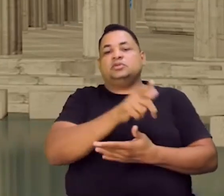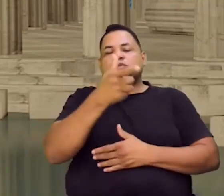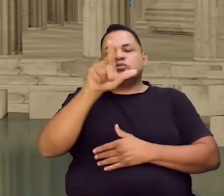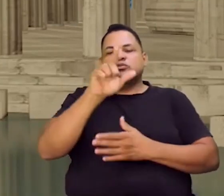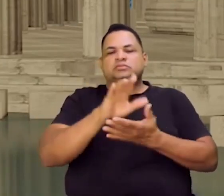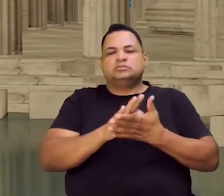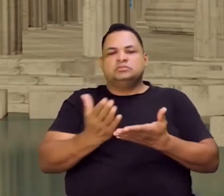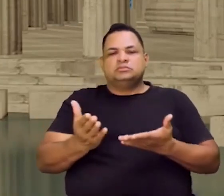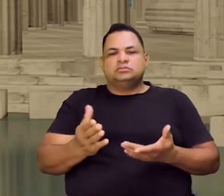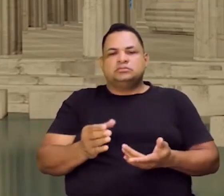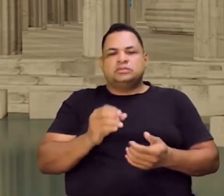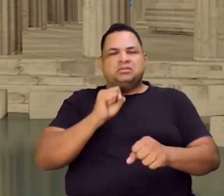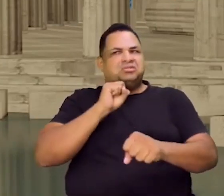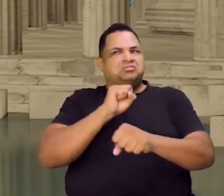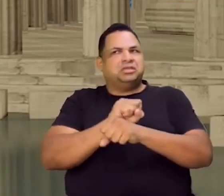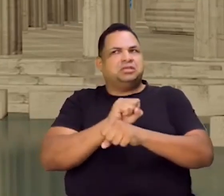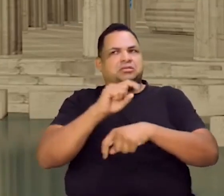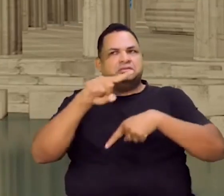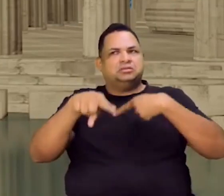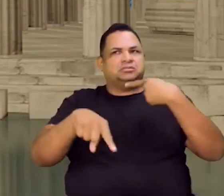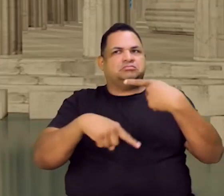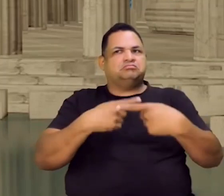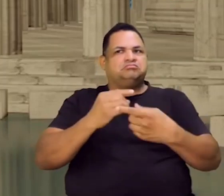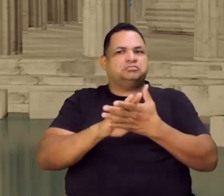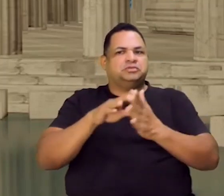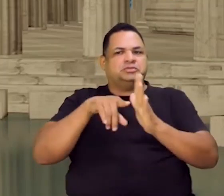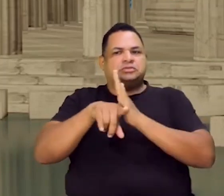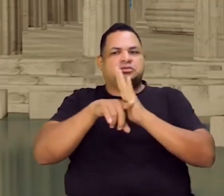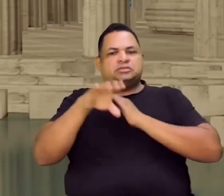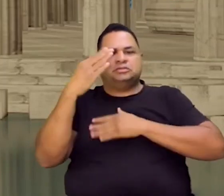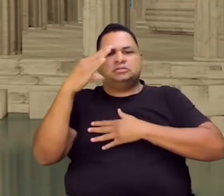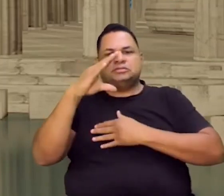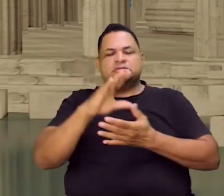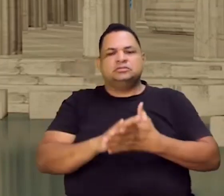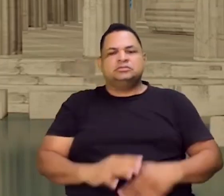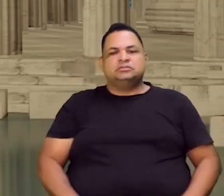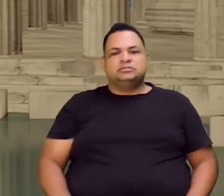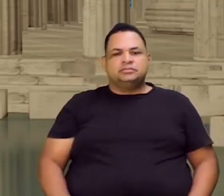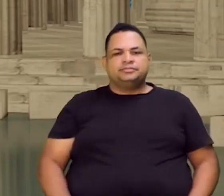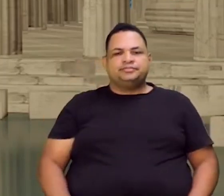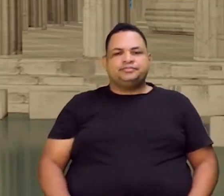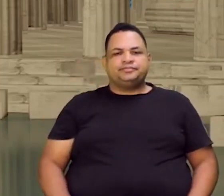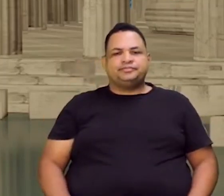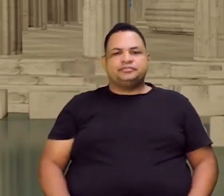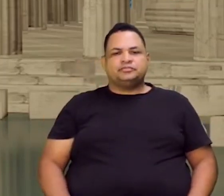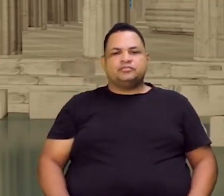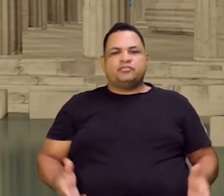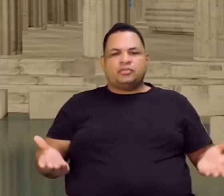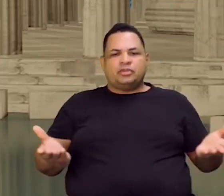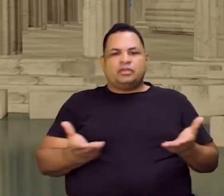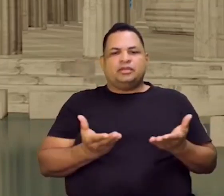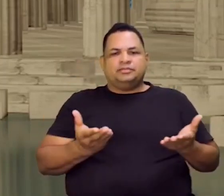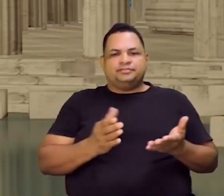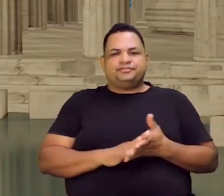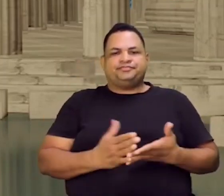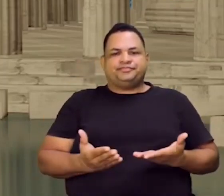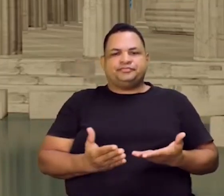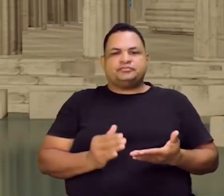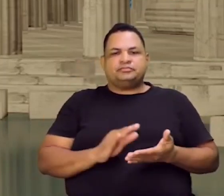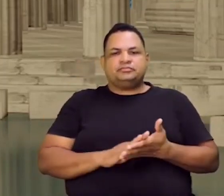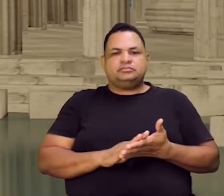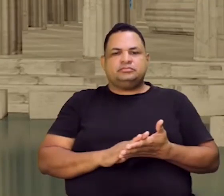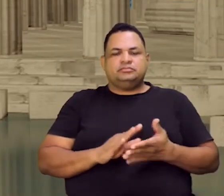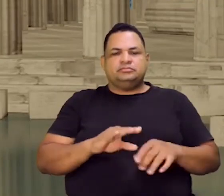que estagnou no âmbito da ciência, mas de certa forma teve alguma contribuição, correto? E agora vamos quebrar, a